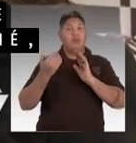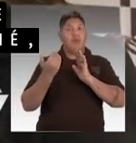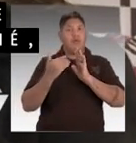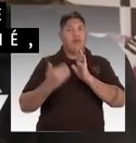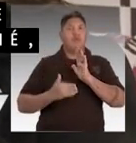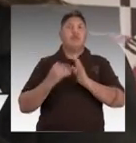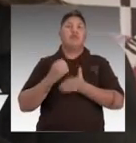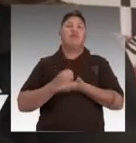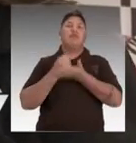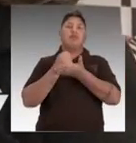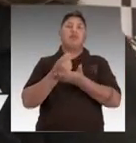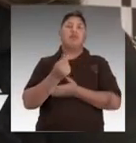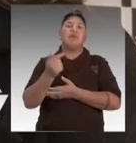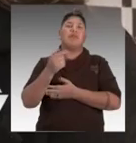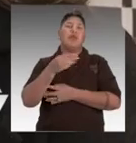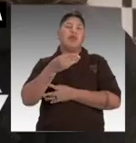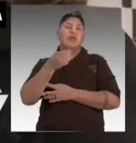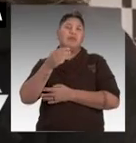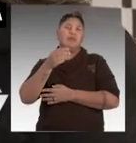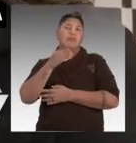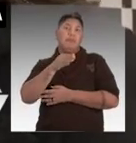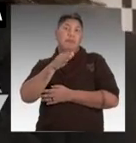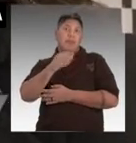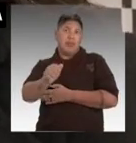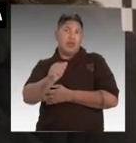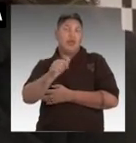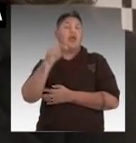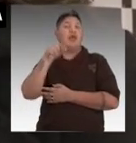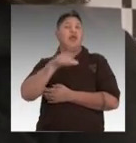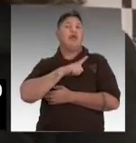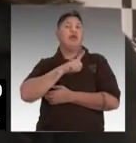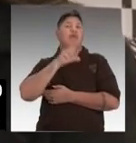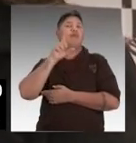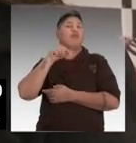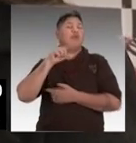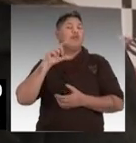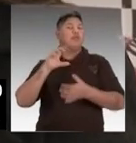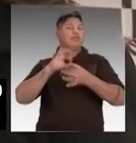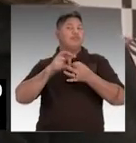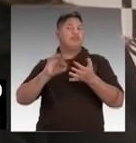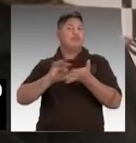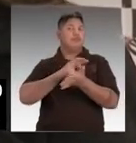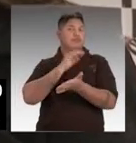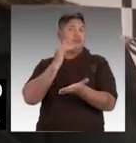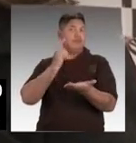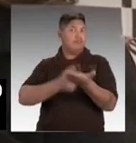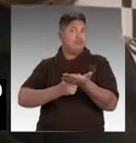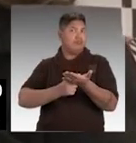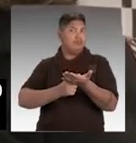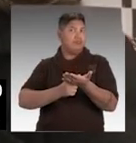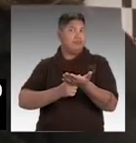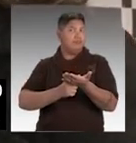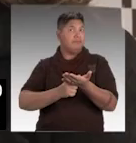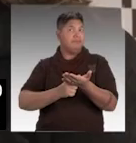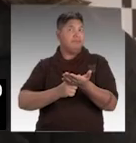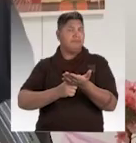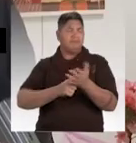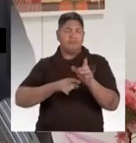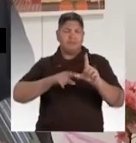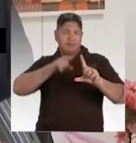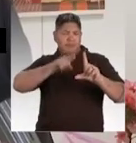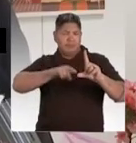de sustentabilidade, do Ministério do Meio Ambiente, que a gente chama de Agenda A3P. O MPT é signatário desse